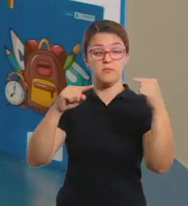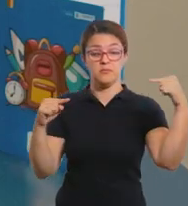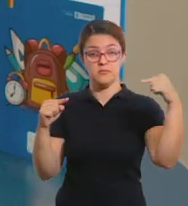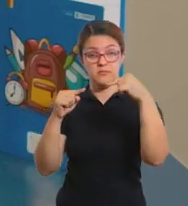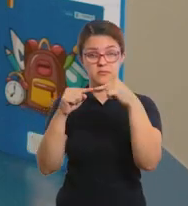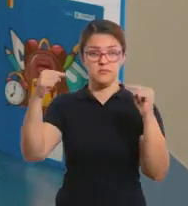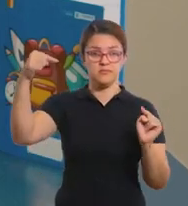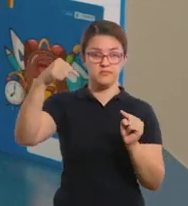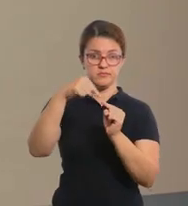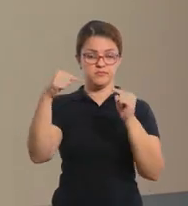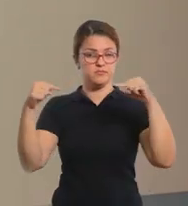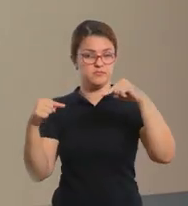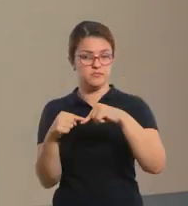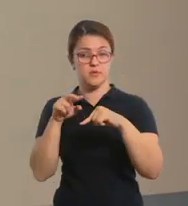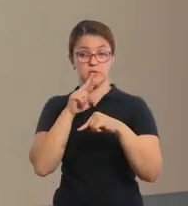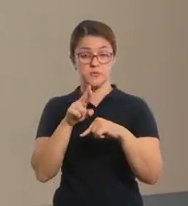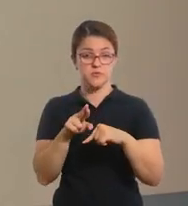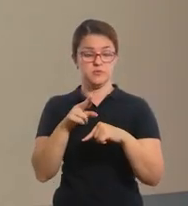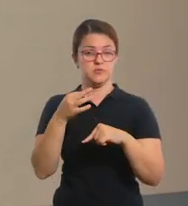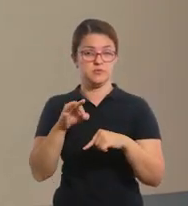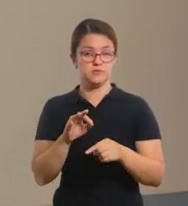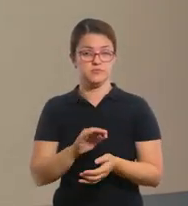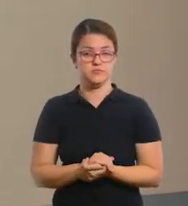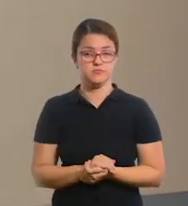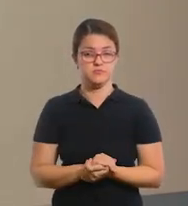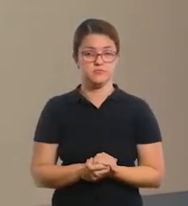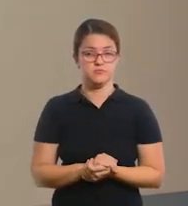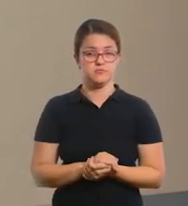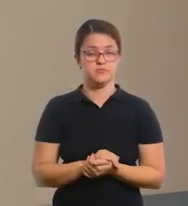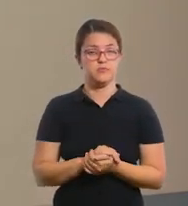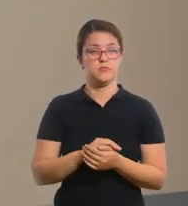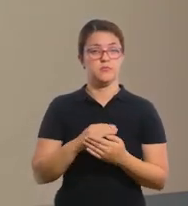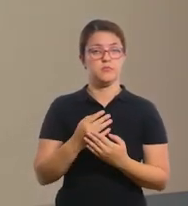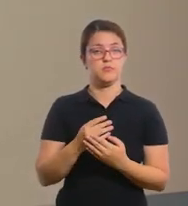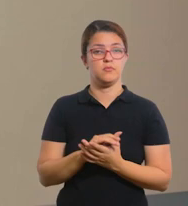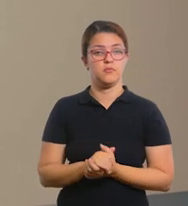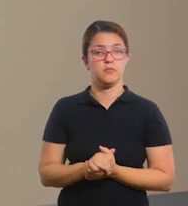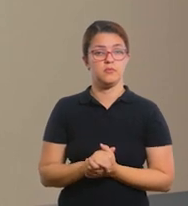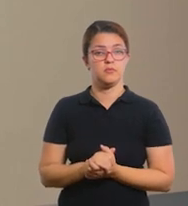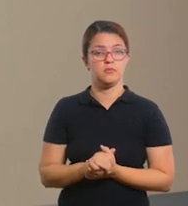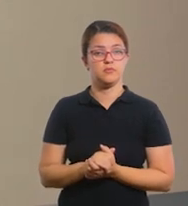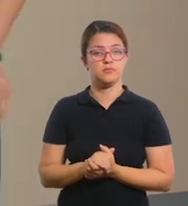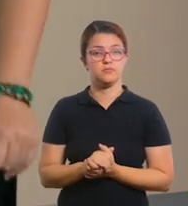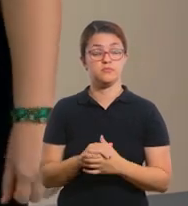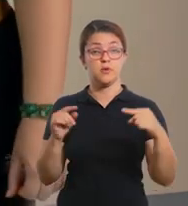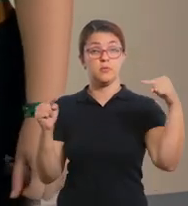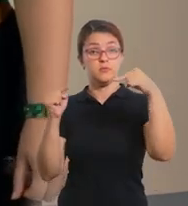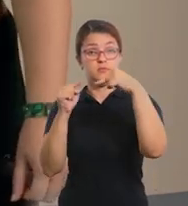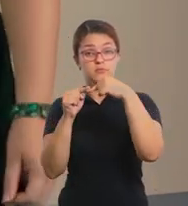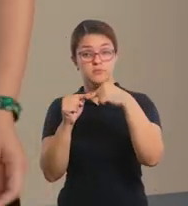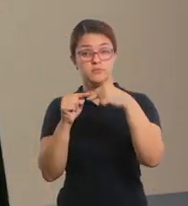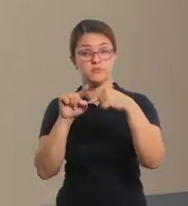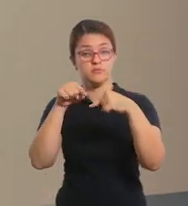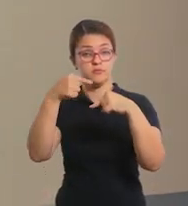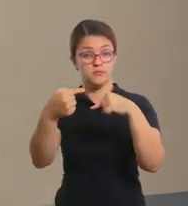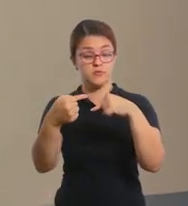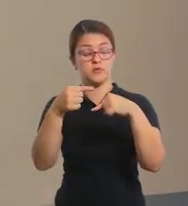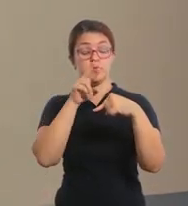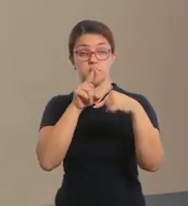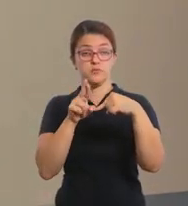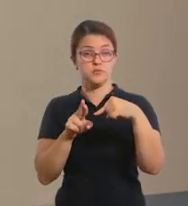43 - 23 o resultado 20 então nós já ligamos aqui o cadeado a chave